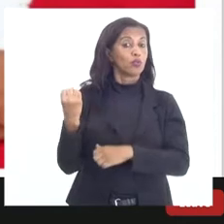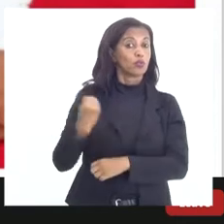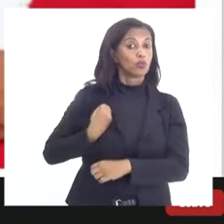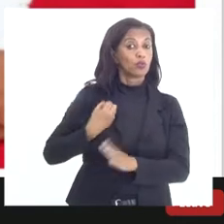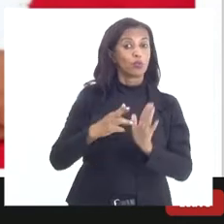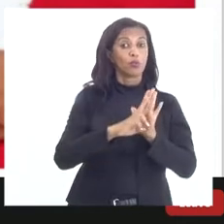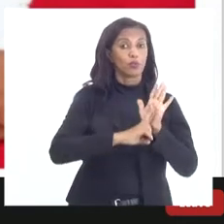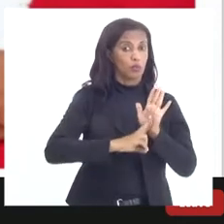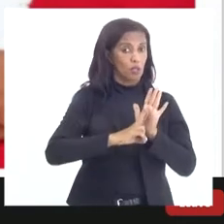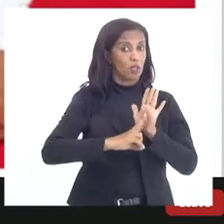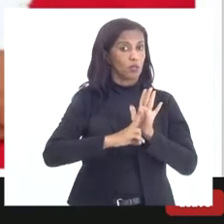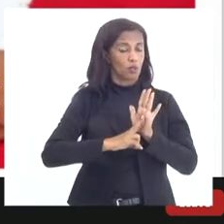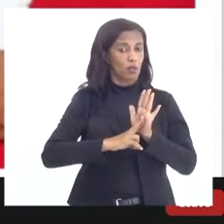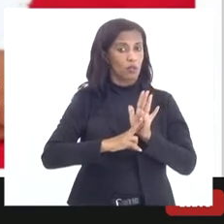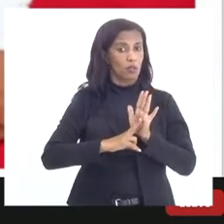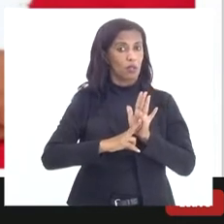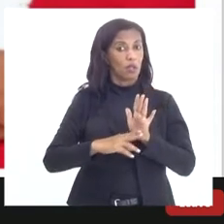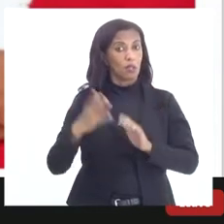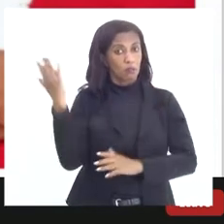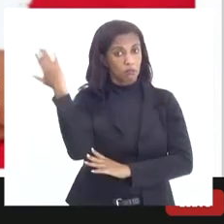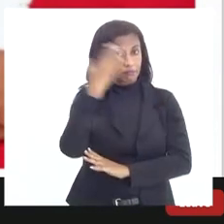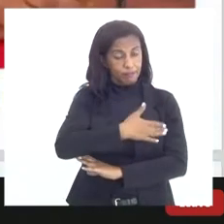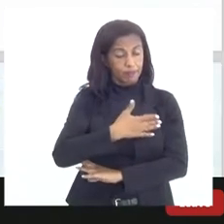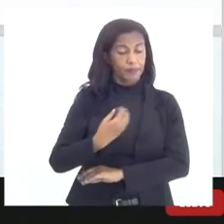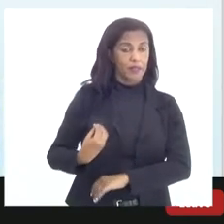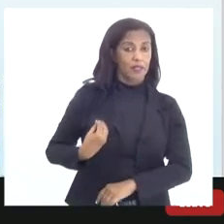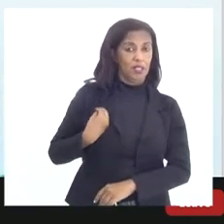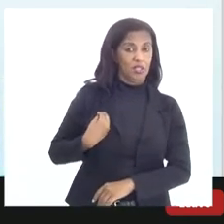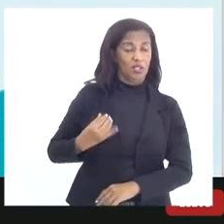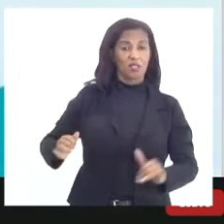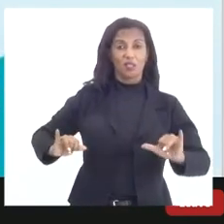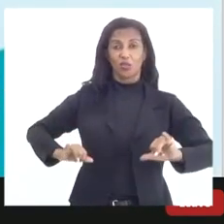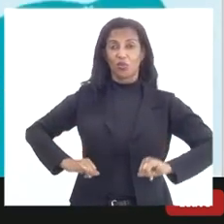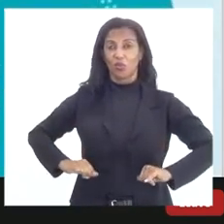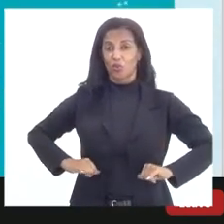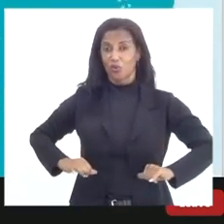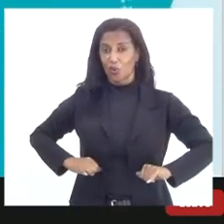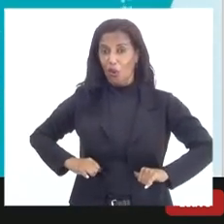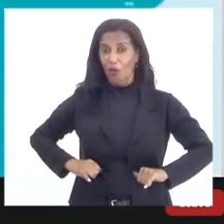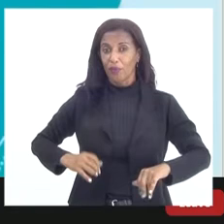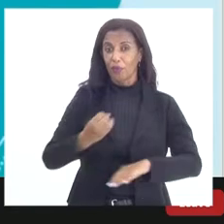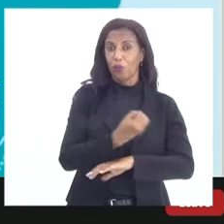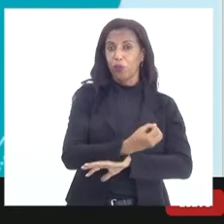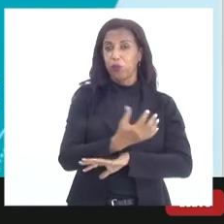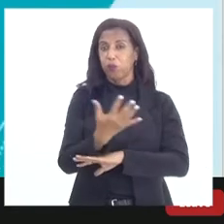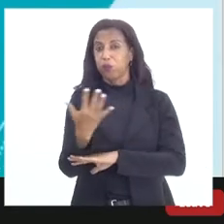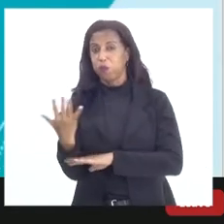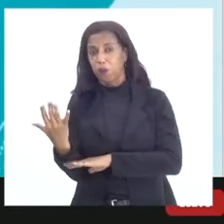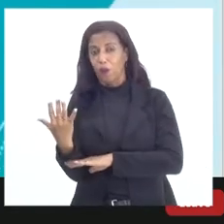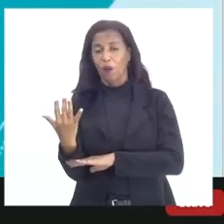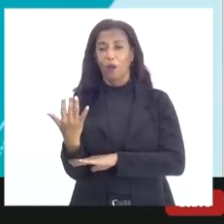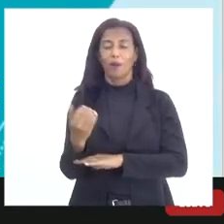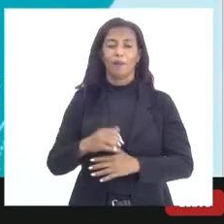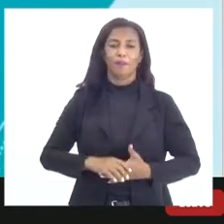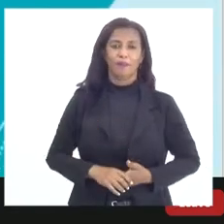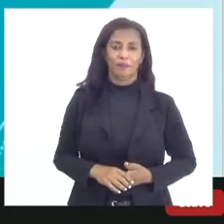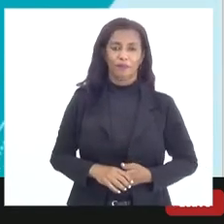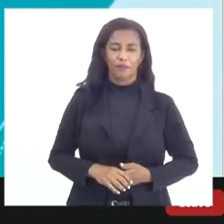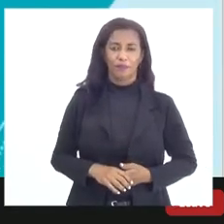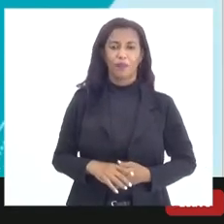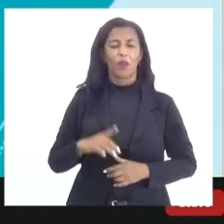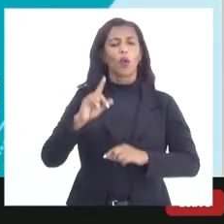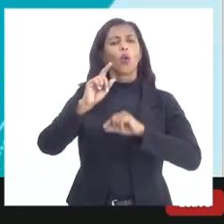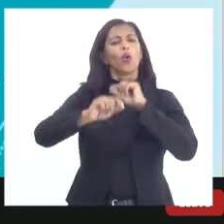as crianças, né, que sofrem com esses números, que às vezes são números frios dos relatórios. O que a gente faz no